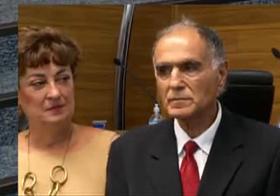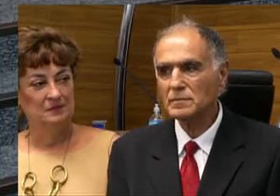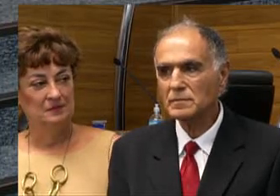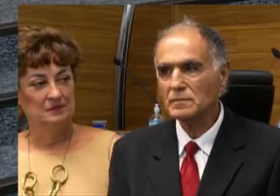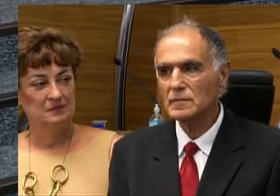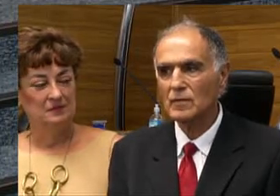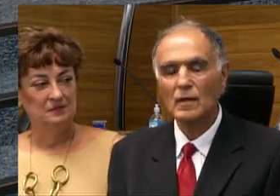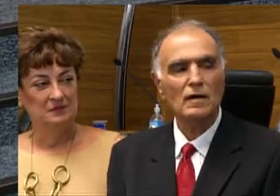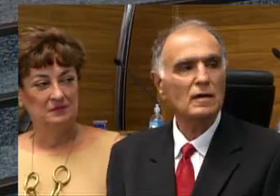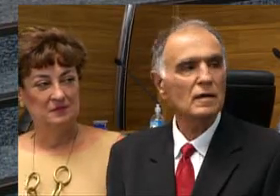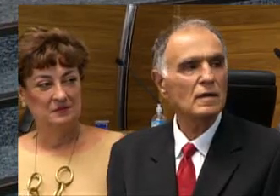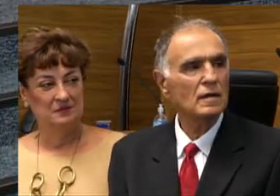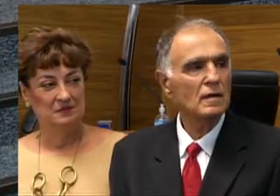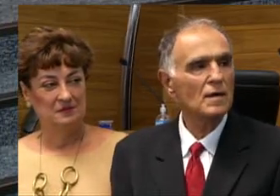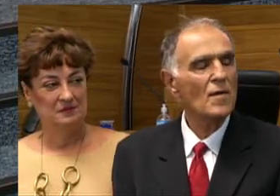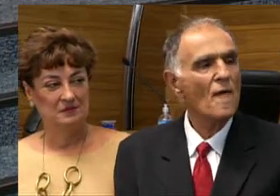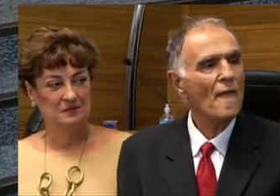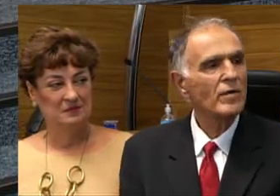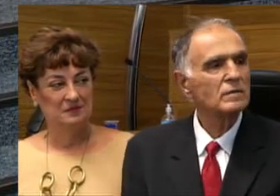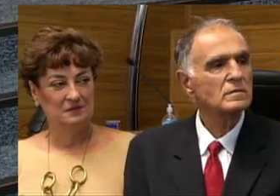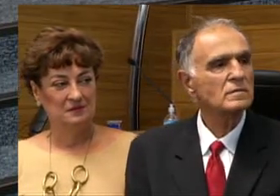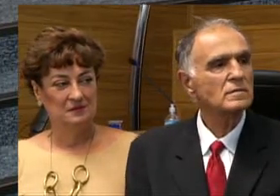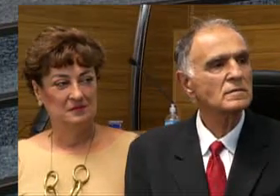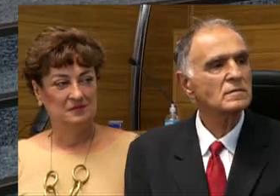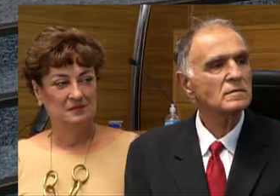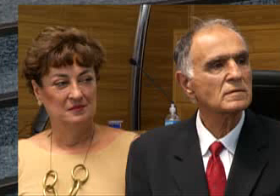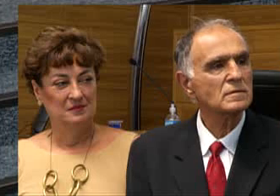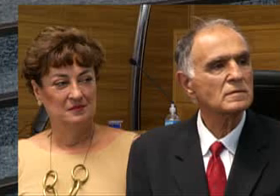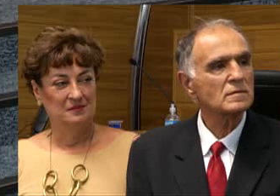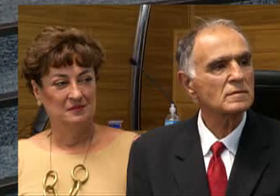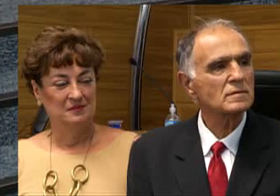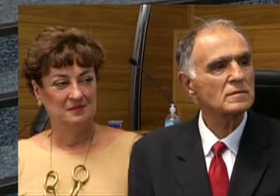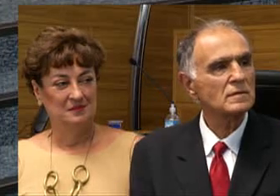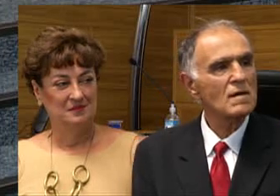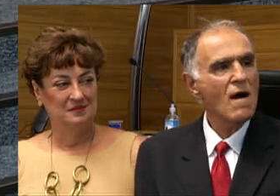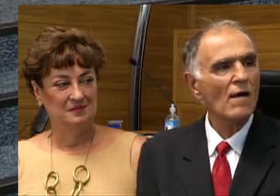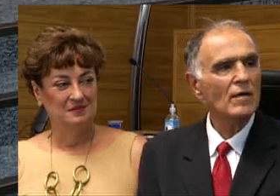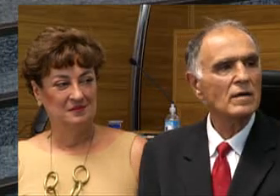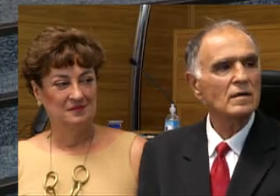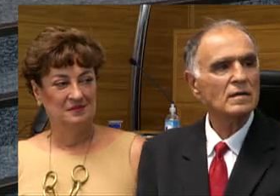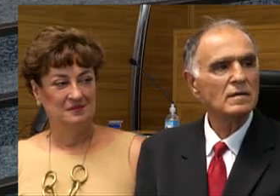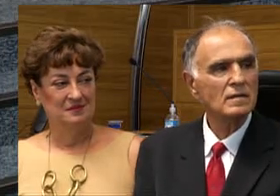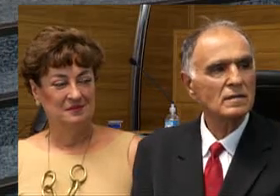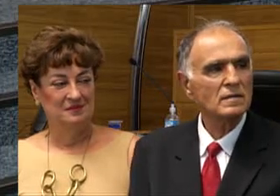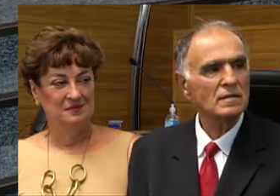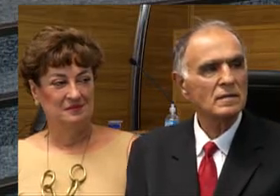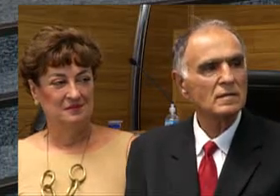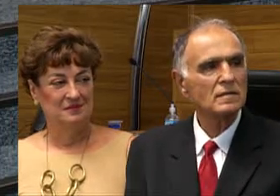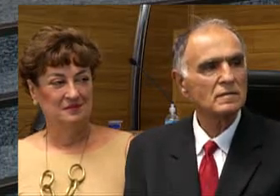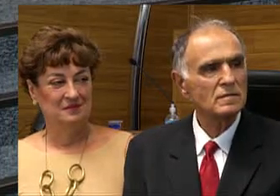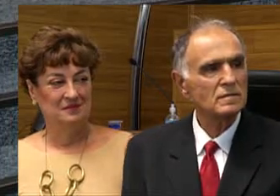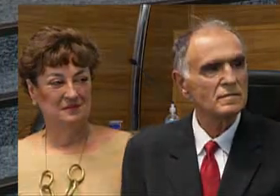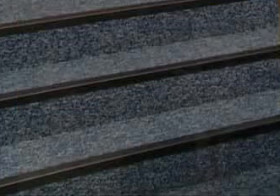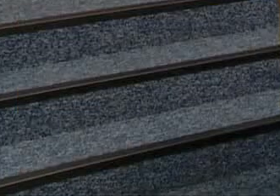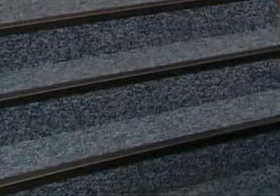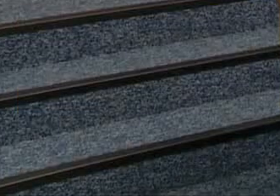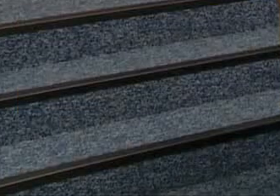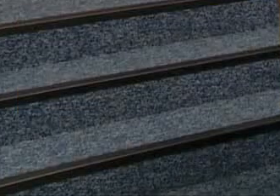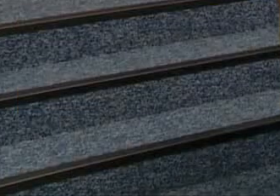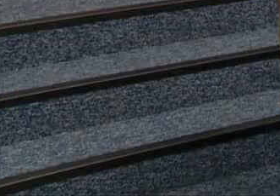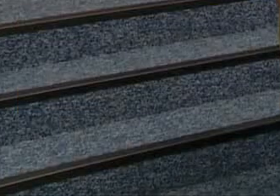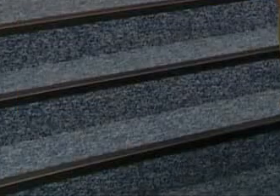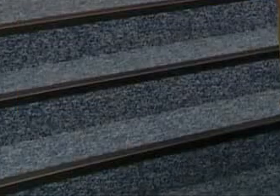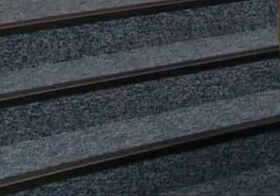em otorrinolaringologia, inclusive autor dessa homenagem, o vereador Dr. Hélio Brasileiro. Enfim, por todo o cuidado com a área da